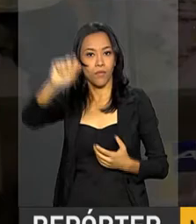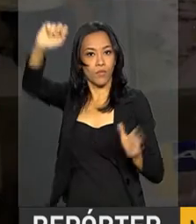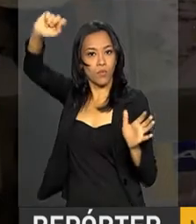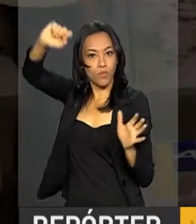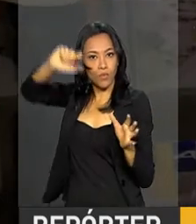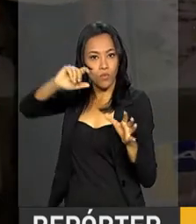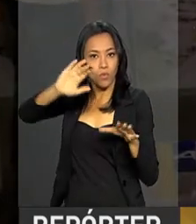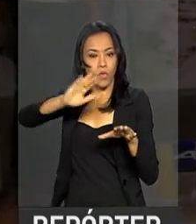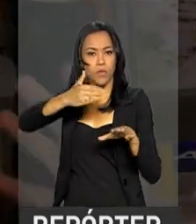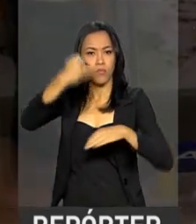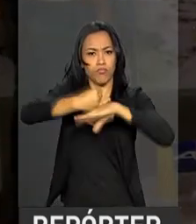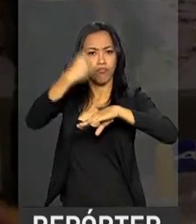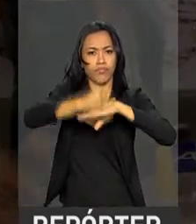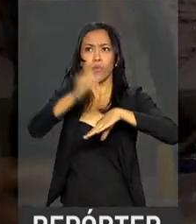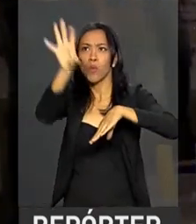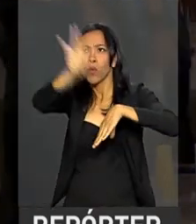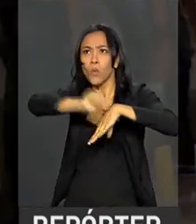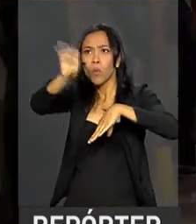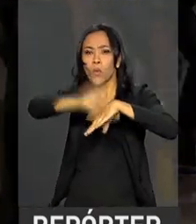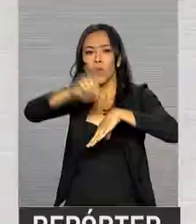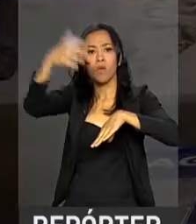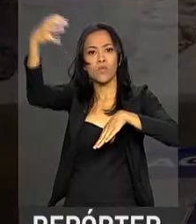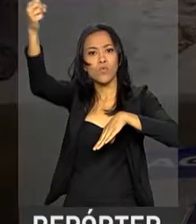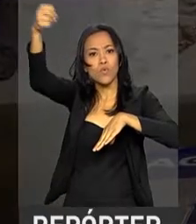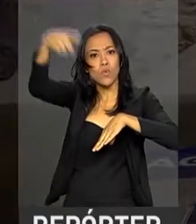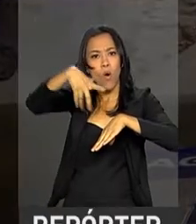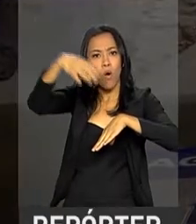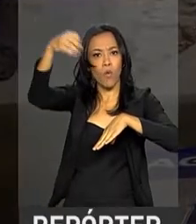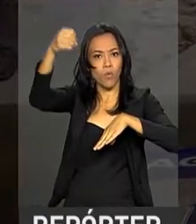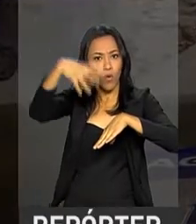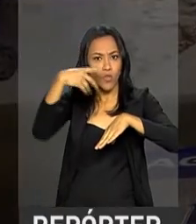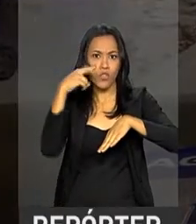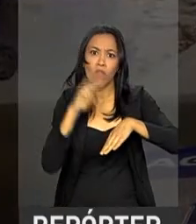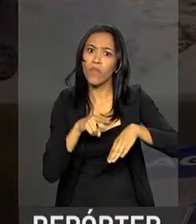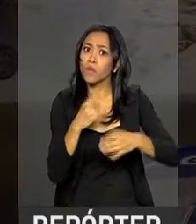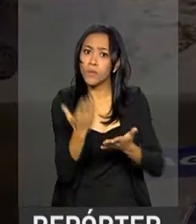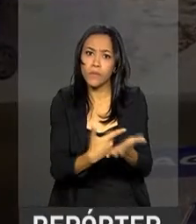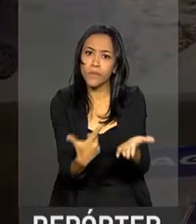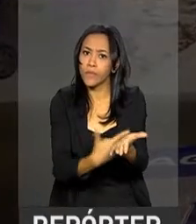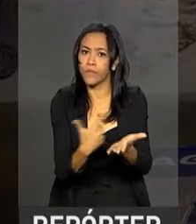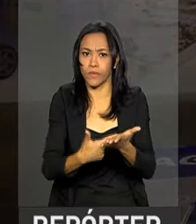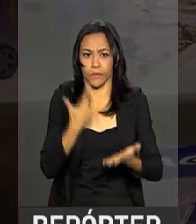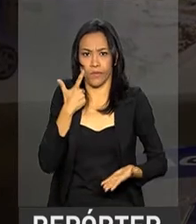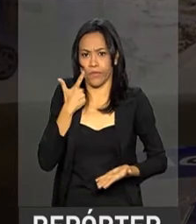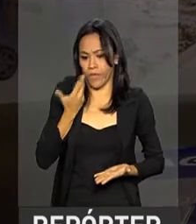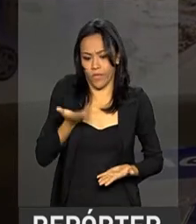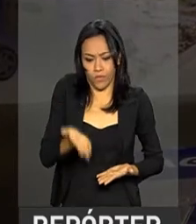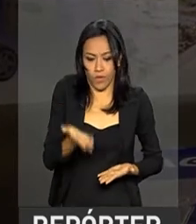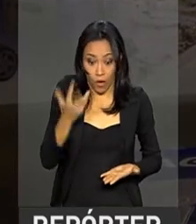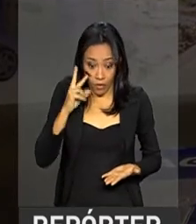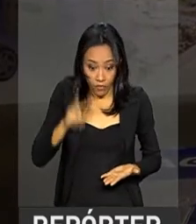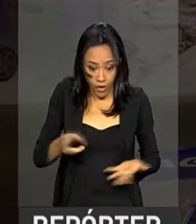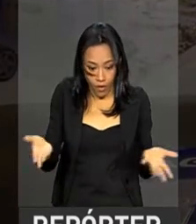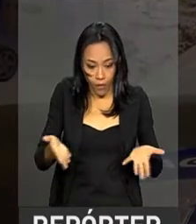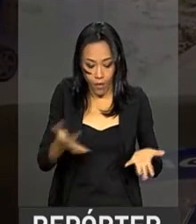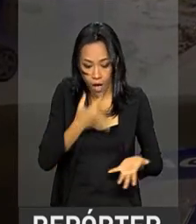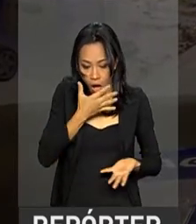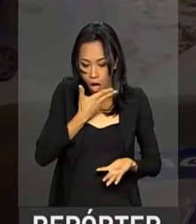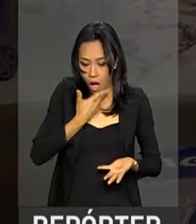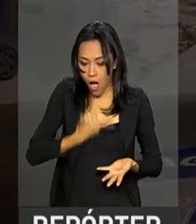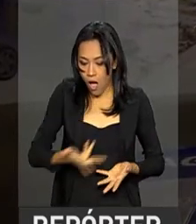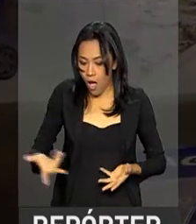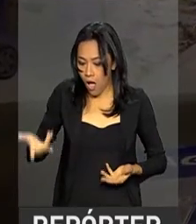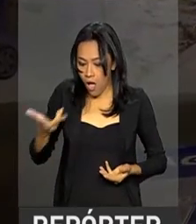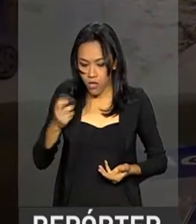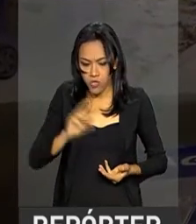elas acumulam energia solar para funcionar. Você só vê isso daí nos livros. Aí você vê a maquete e você fica assim,